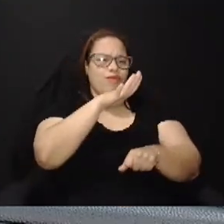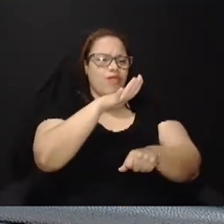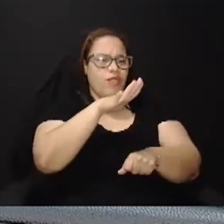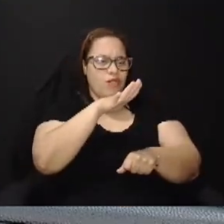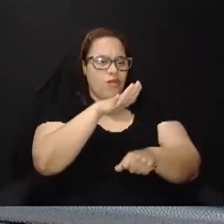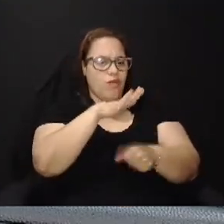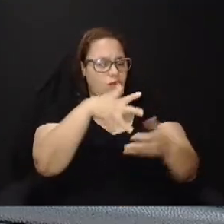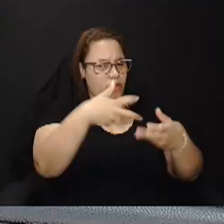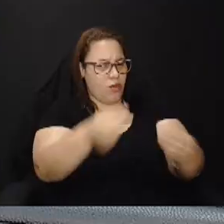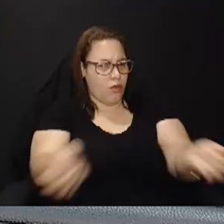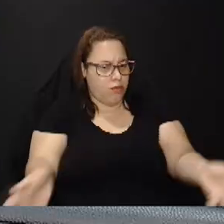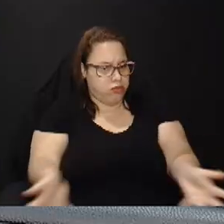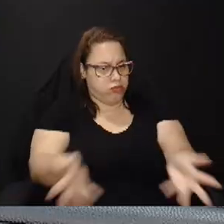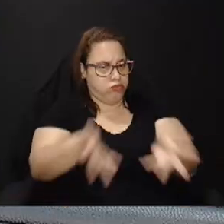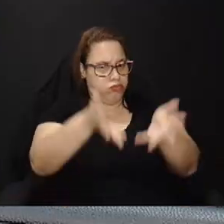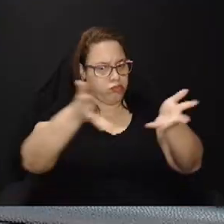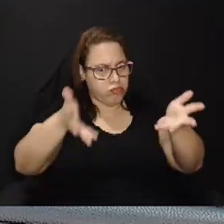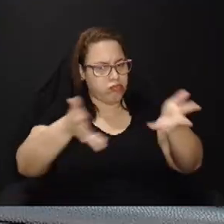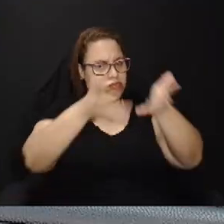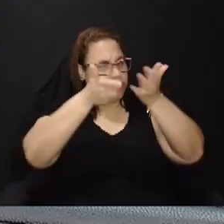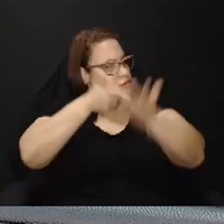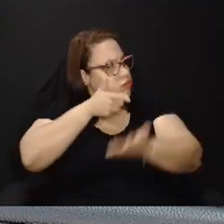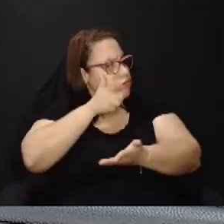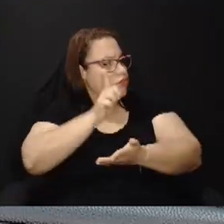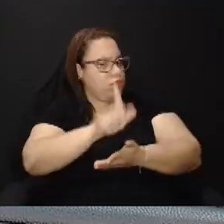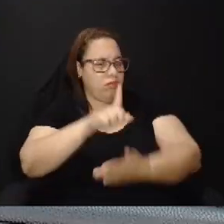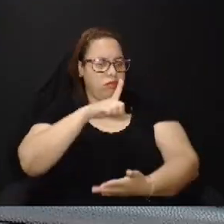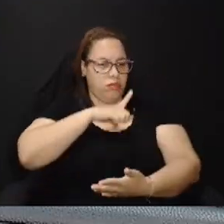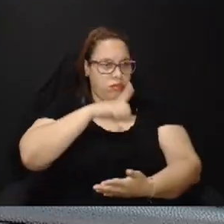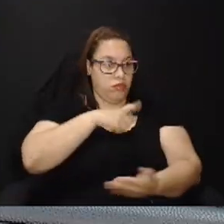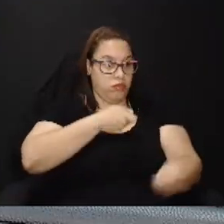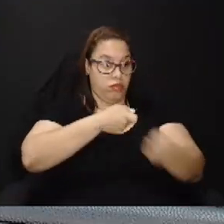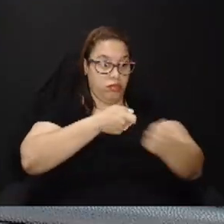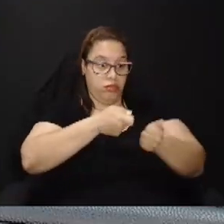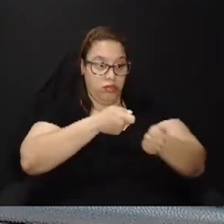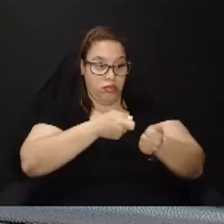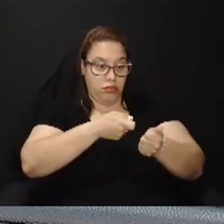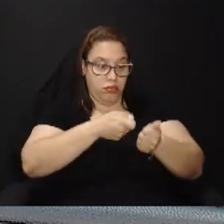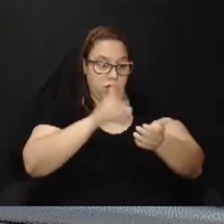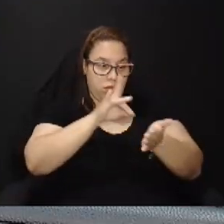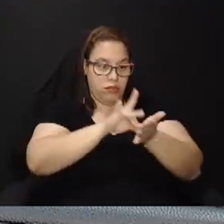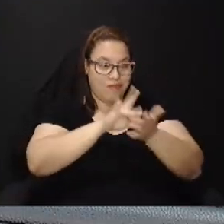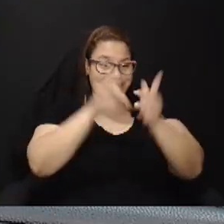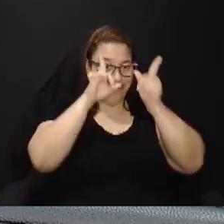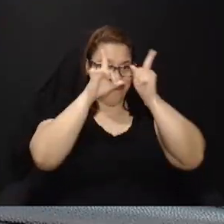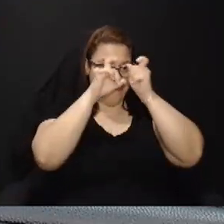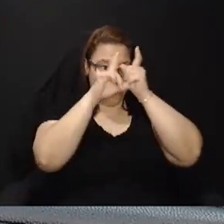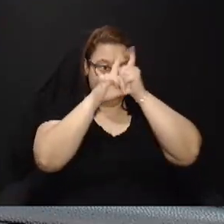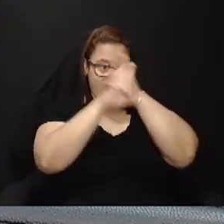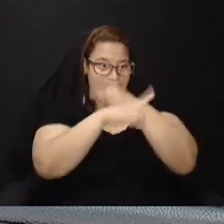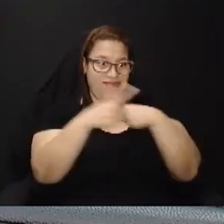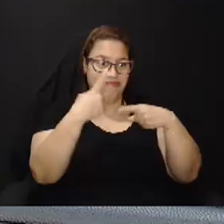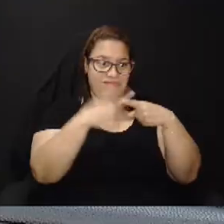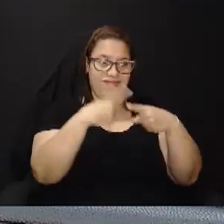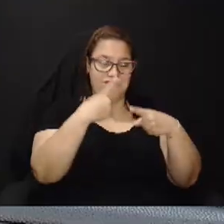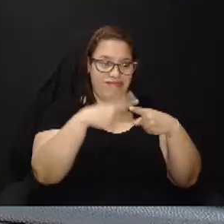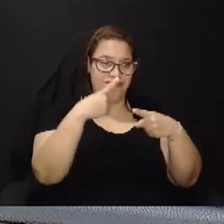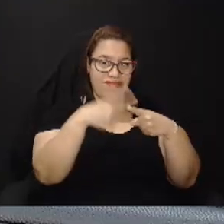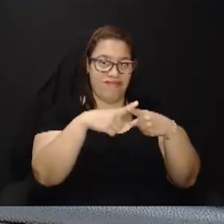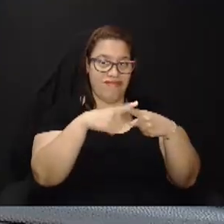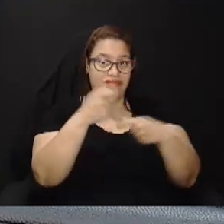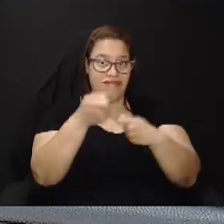fomentados, para que a gente consiga ter, né, um combate efetivo. Mas é muito complexo, porque traz muito essa condição